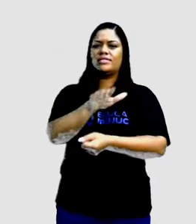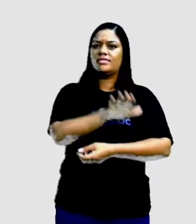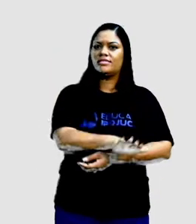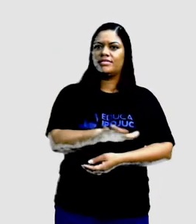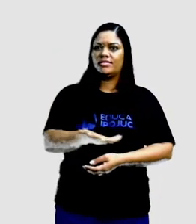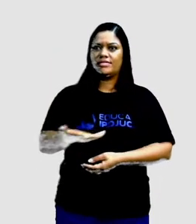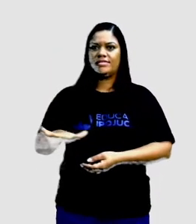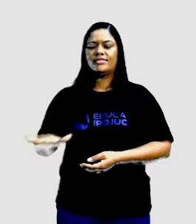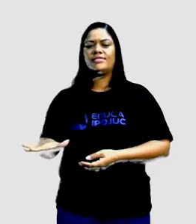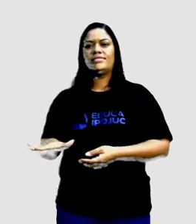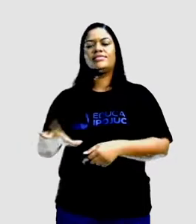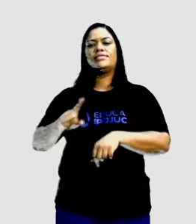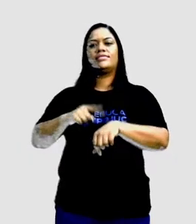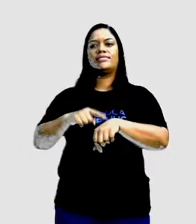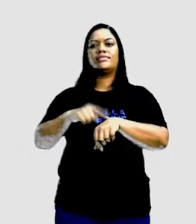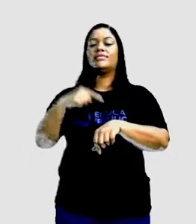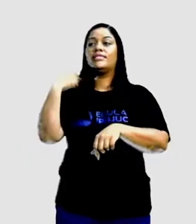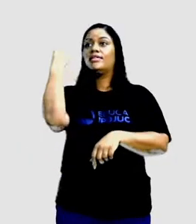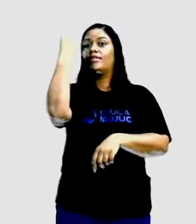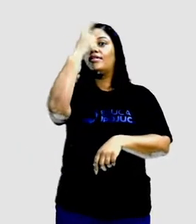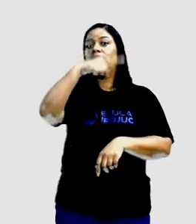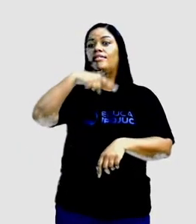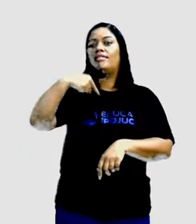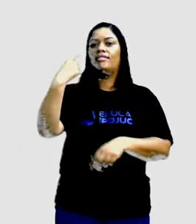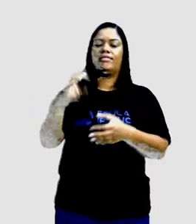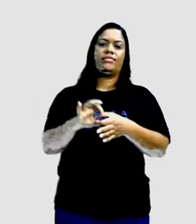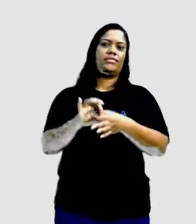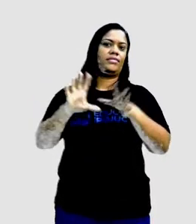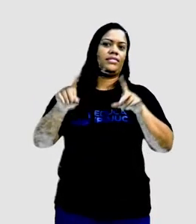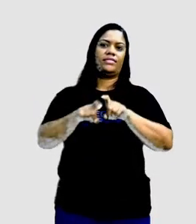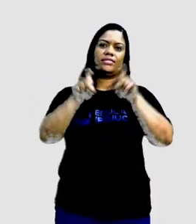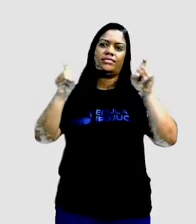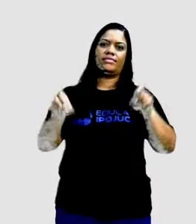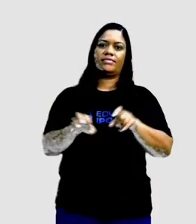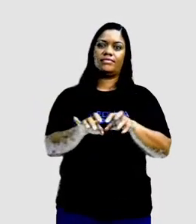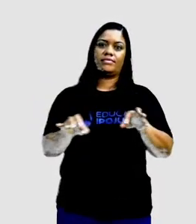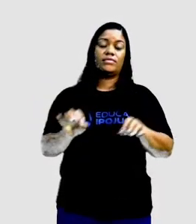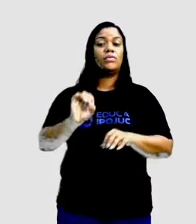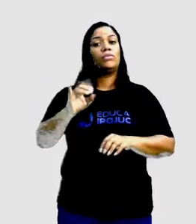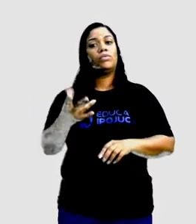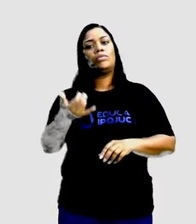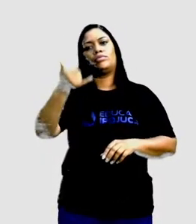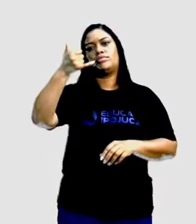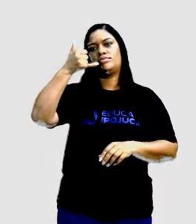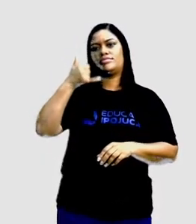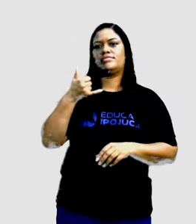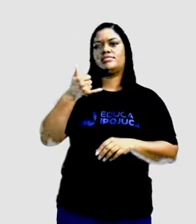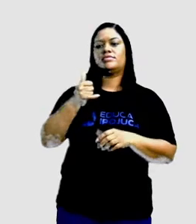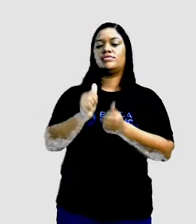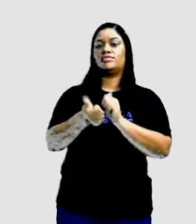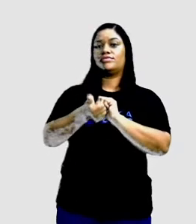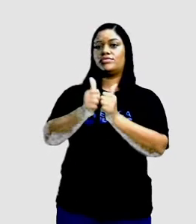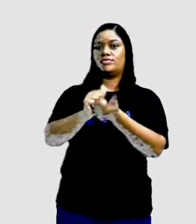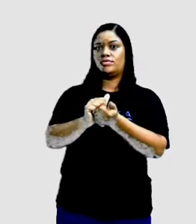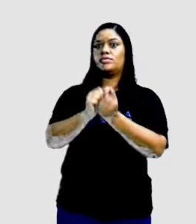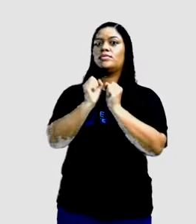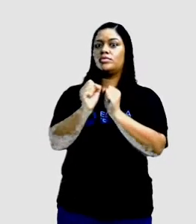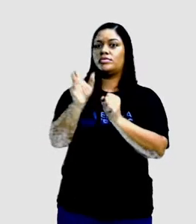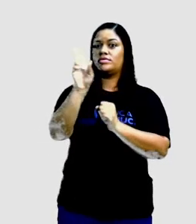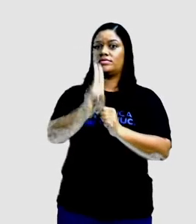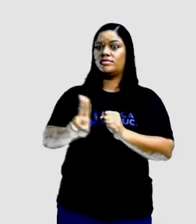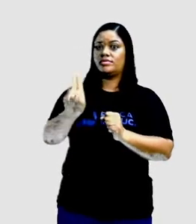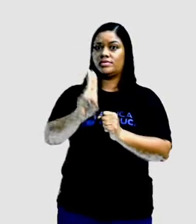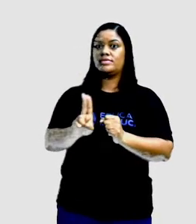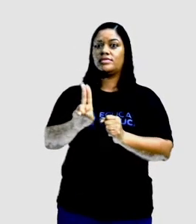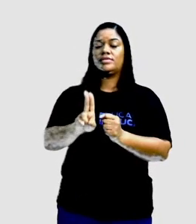crianças estão passando horas de seu tempo livre em frente ao computador ou no celular, em jogos que poderiam ser